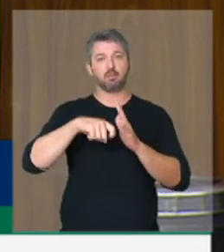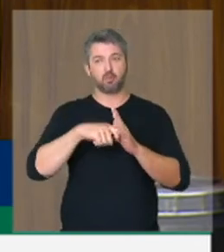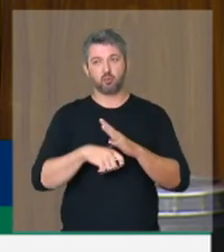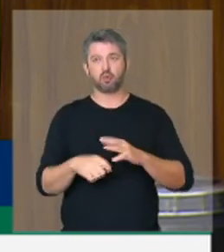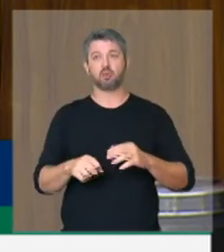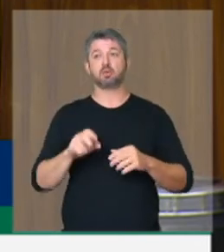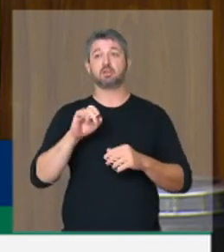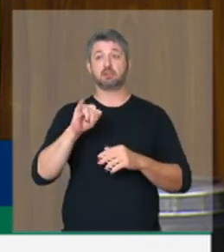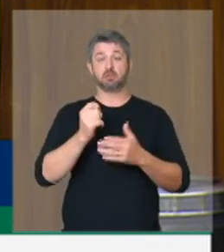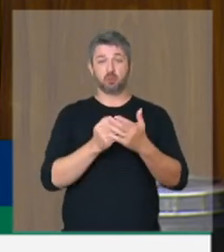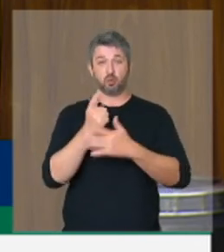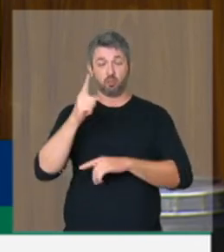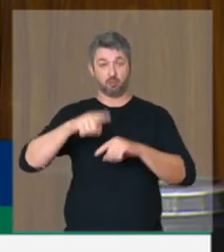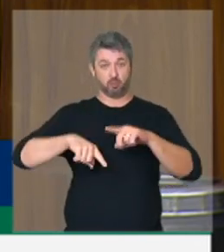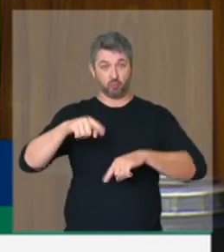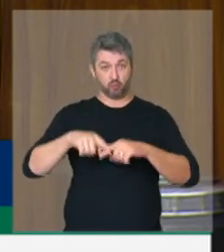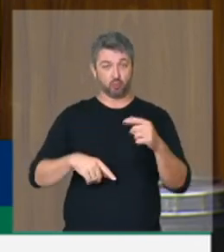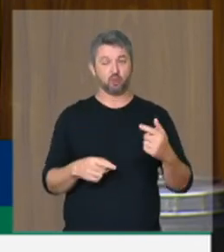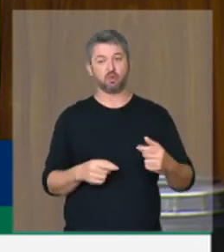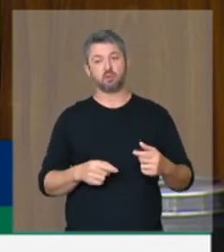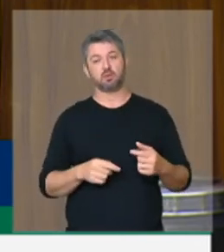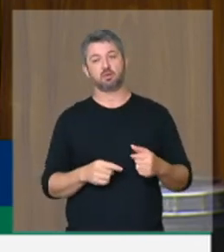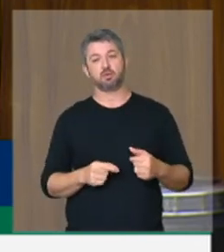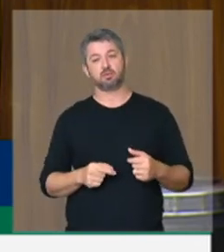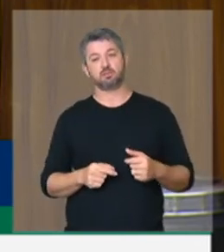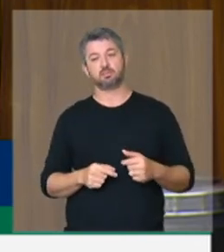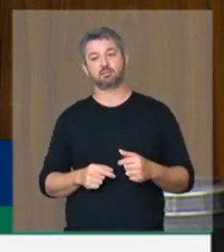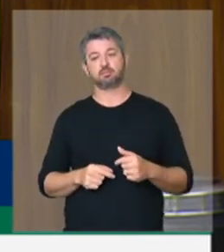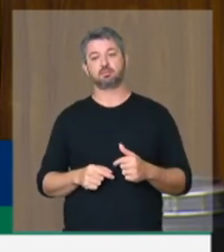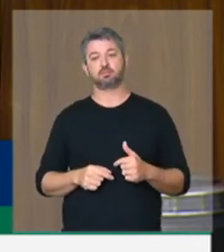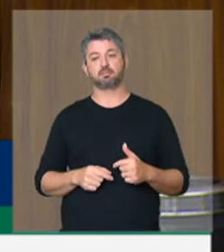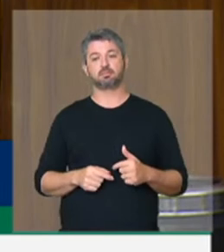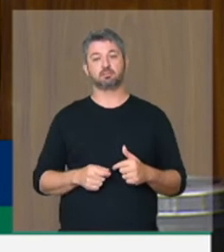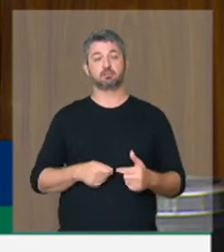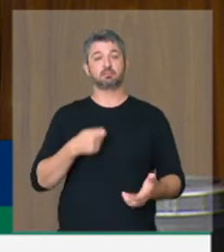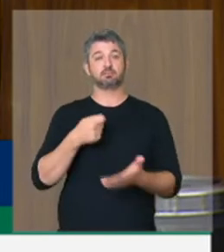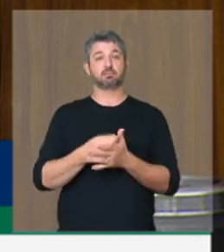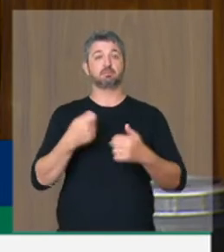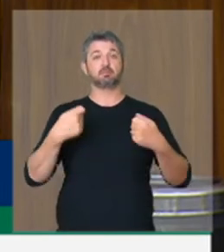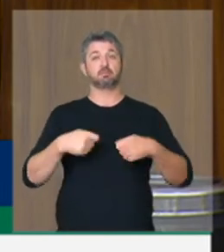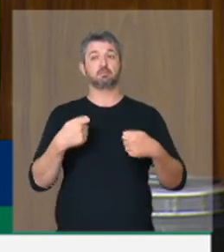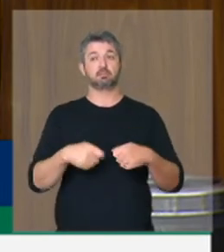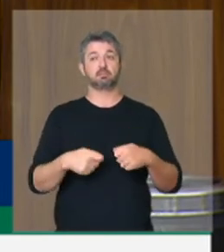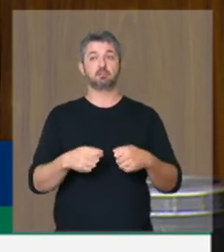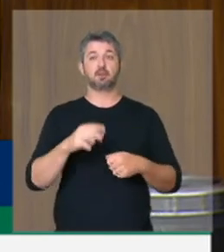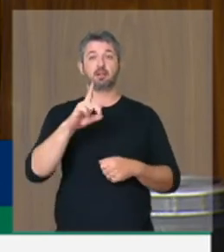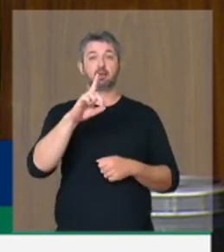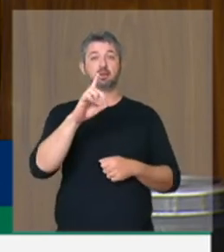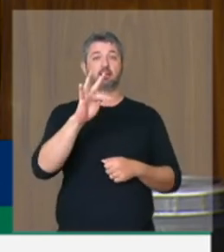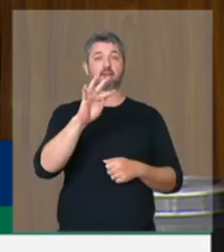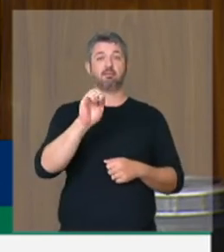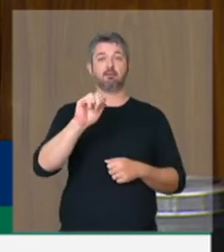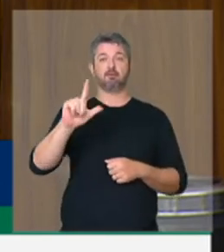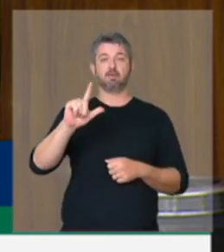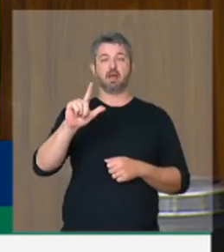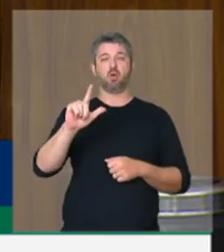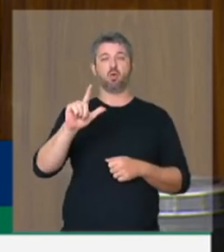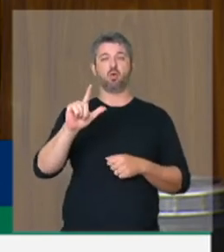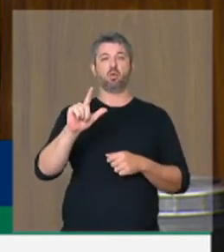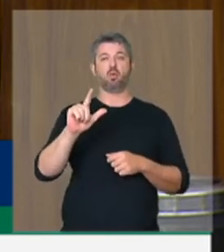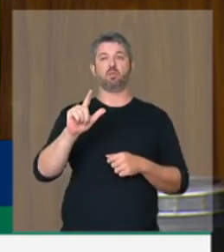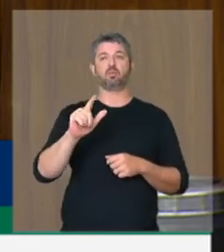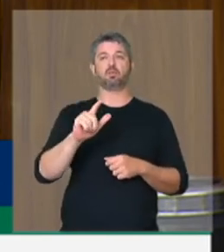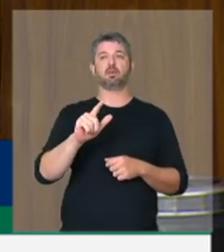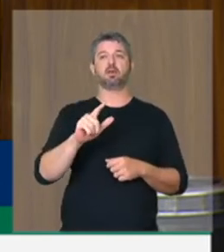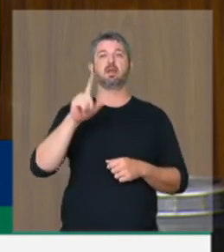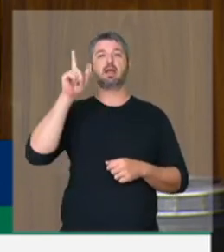eles adquirem produtos, eles têm que pagar uma DIFAL que eles inventaram, diferença de alíquota, uma tal de